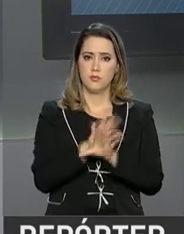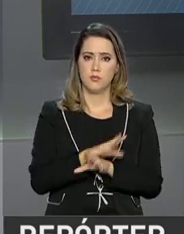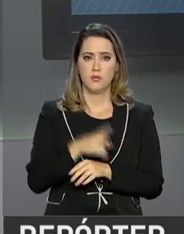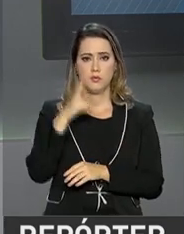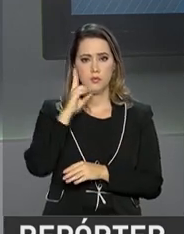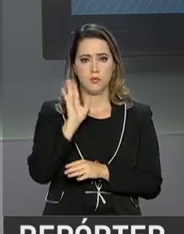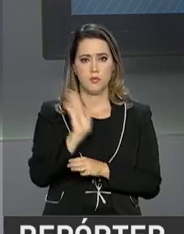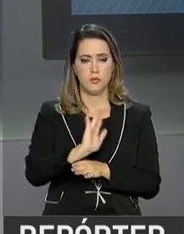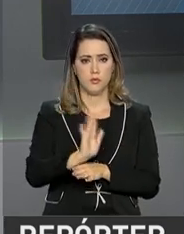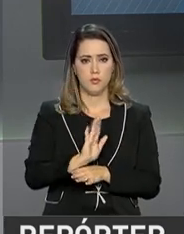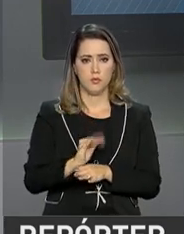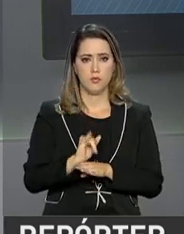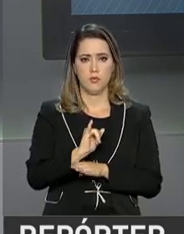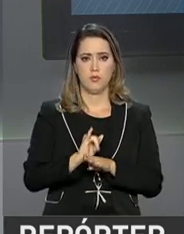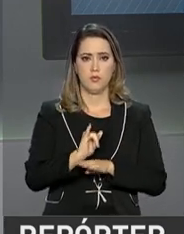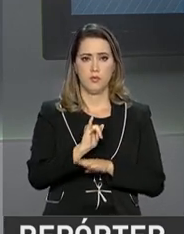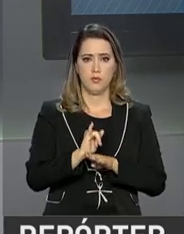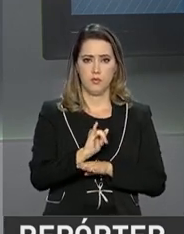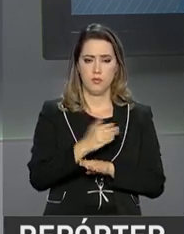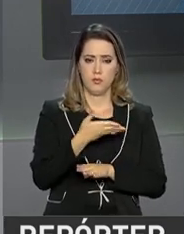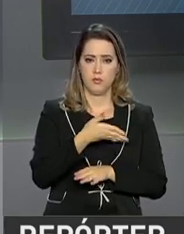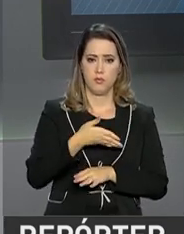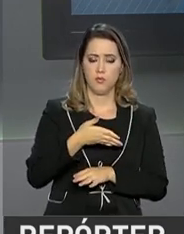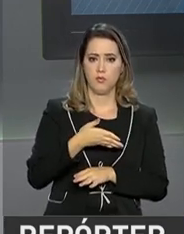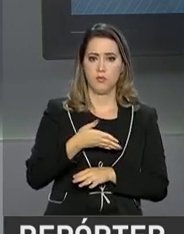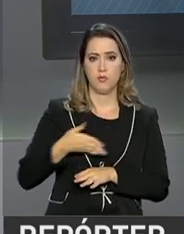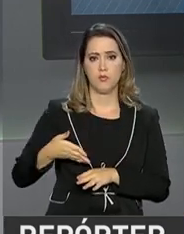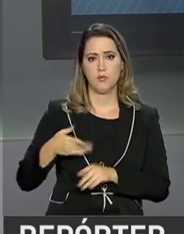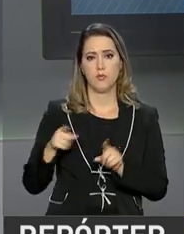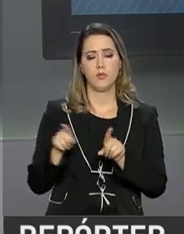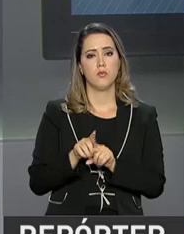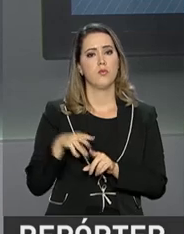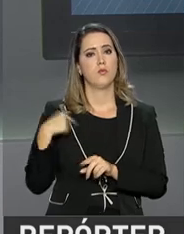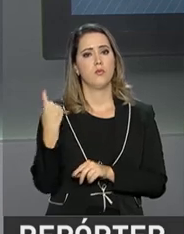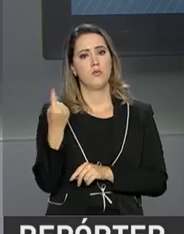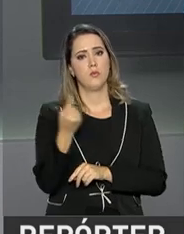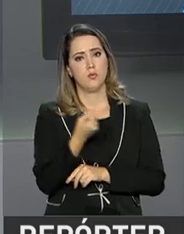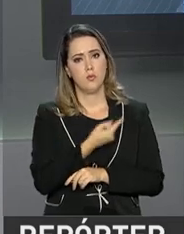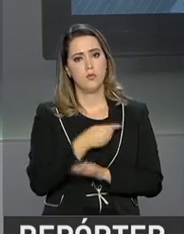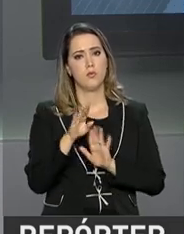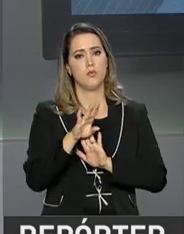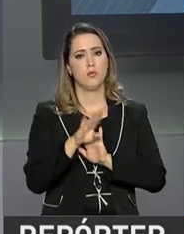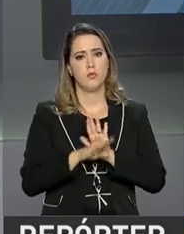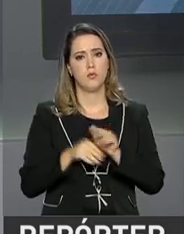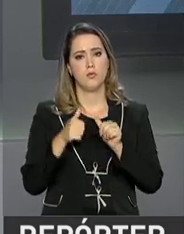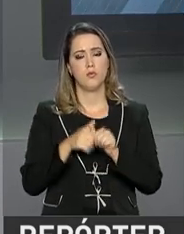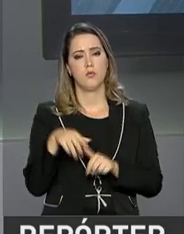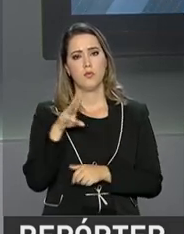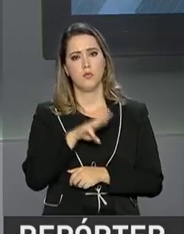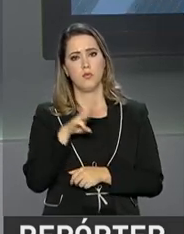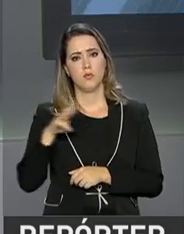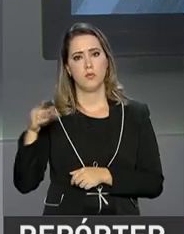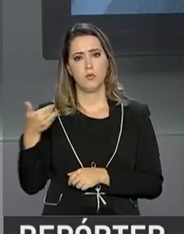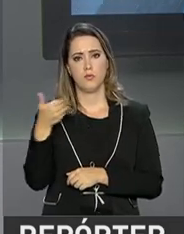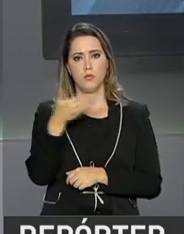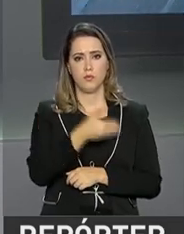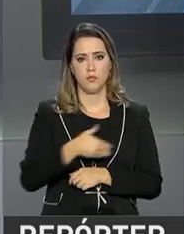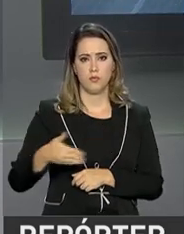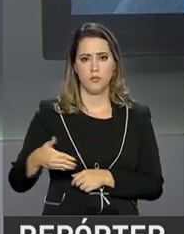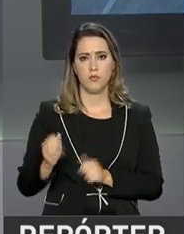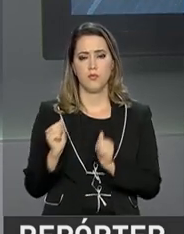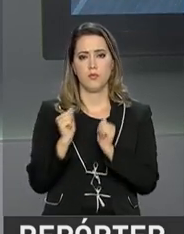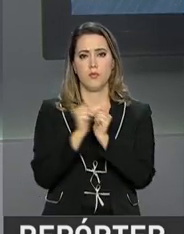por aqui para rever as reportagens é só acessar o nosso canal no youtube e toda a programação também está na página da nbr na